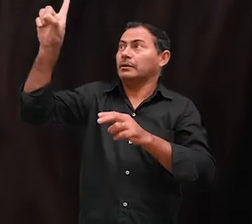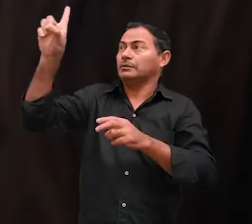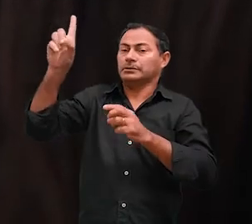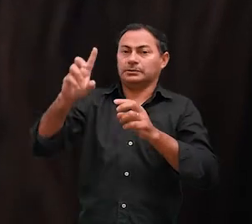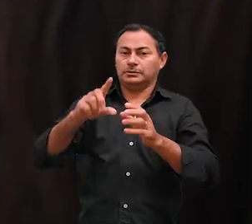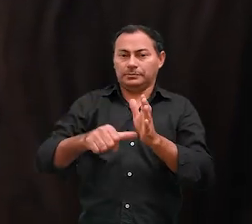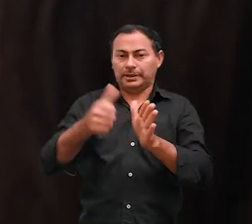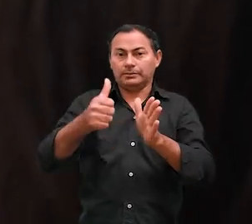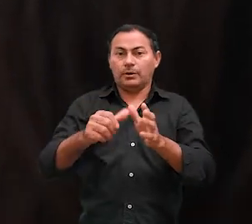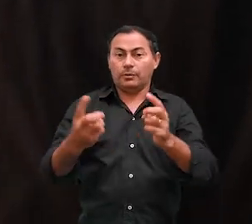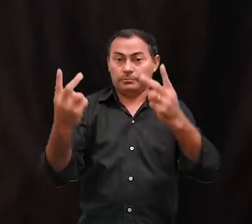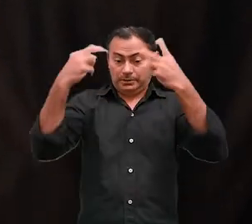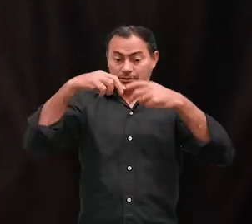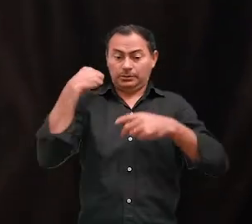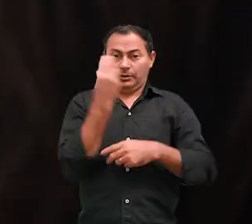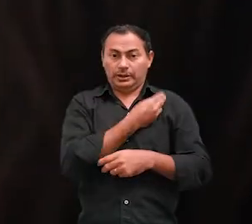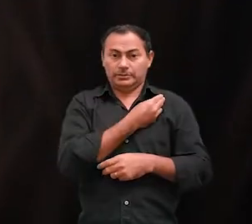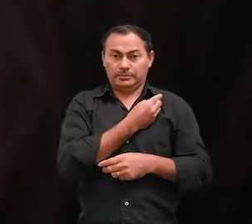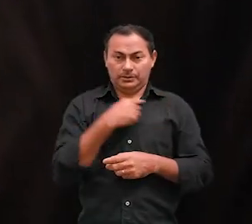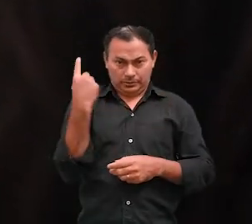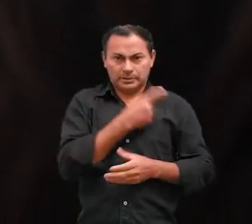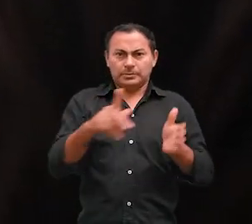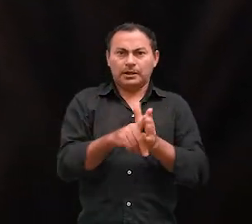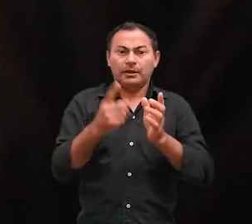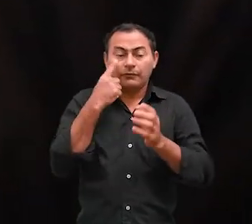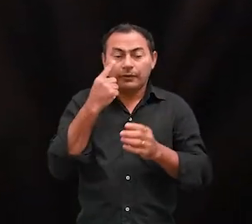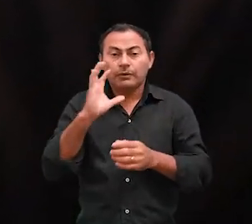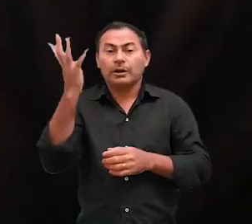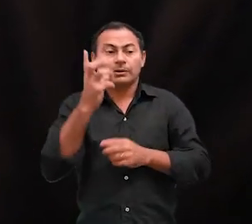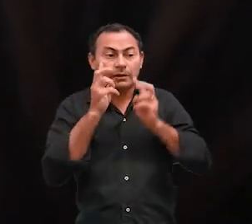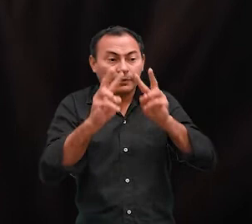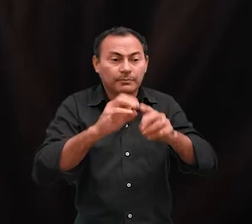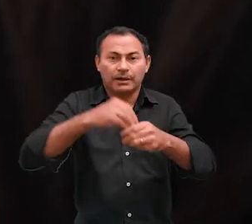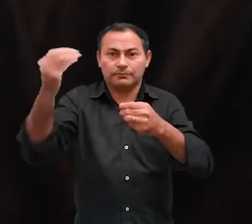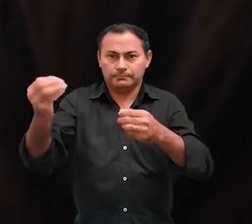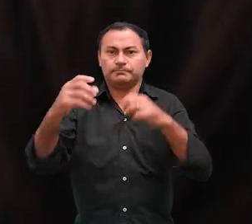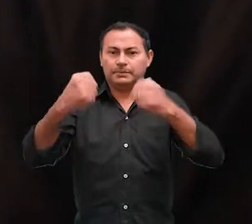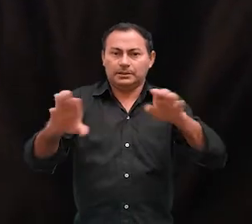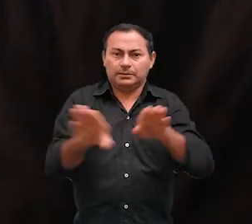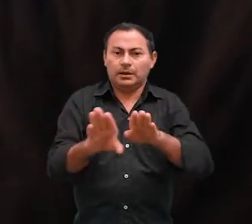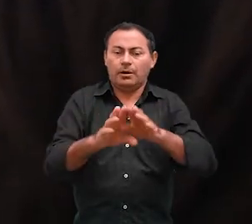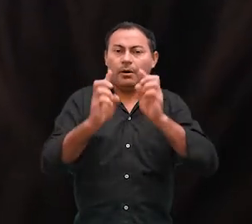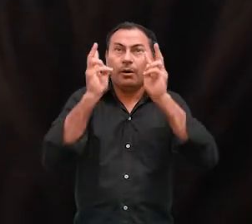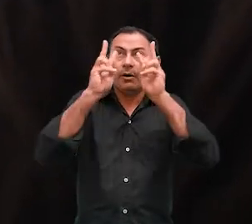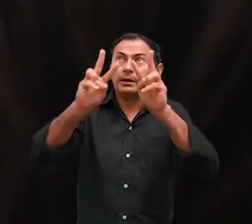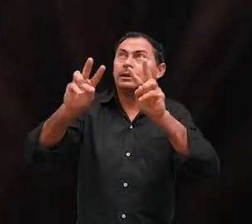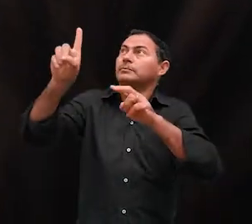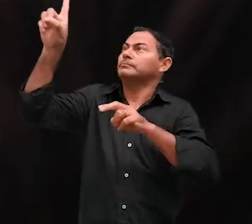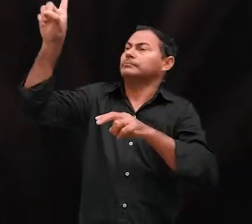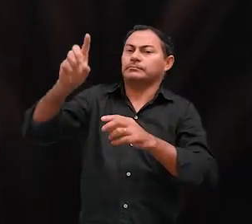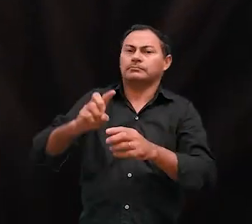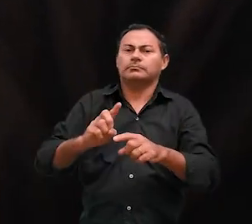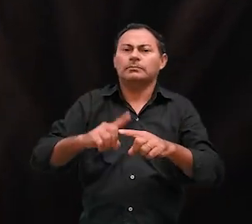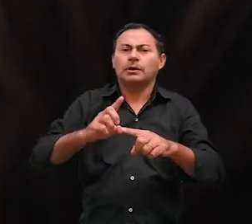olharmos para dentro de nós mesmos e ver o que deve acontecer quando Oremos ao redor precisamos olhar para o alto